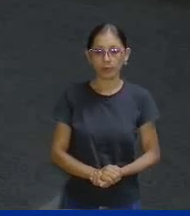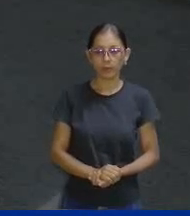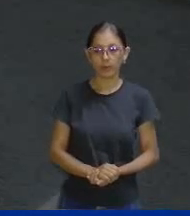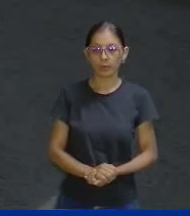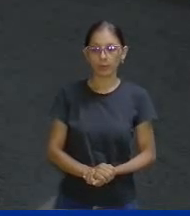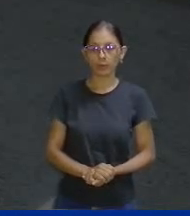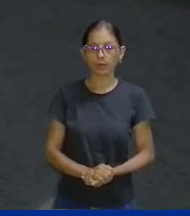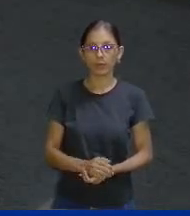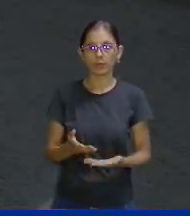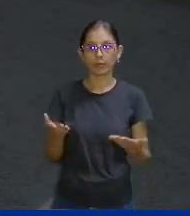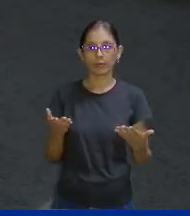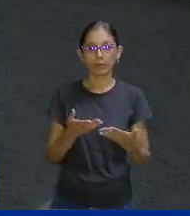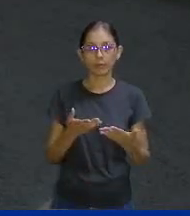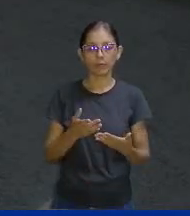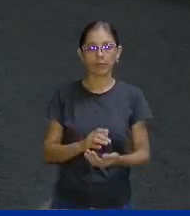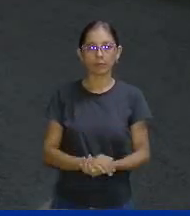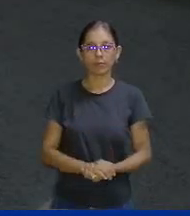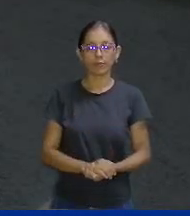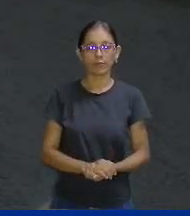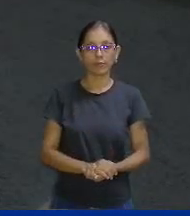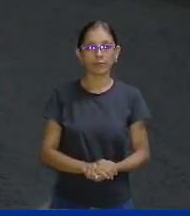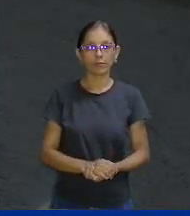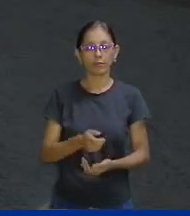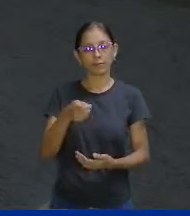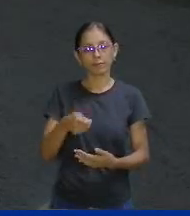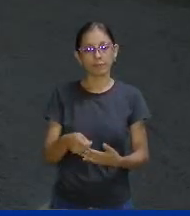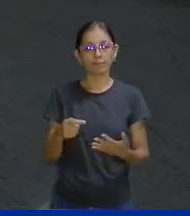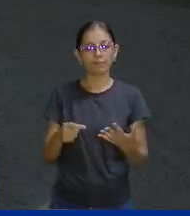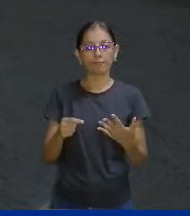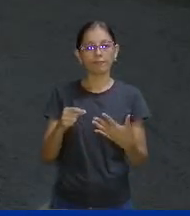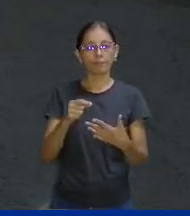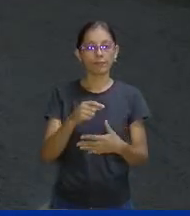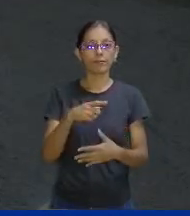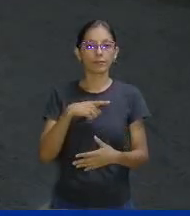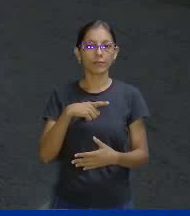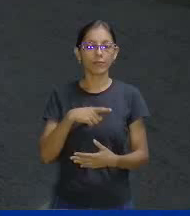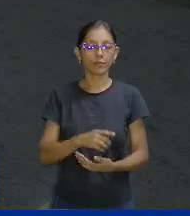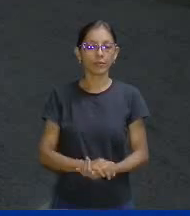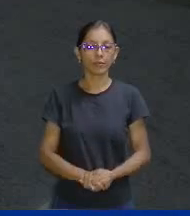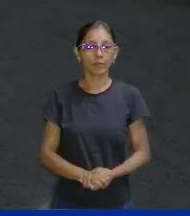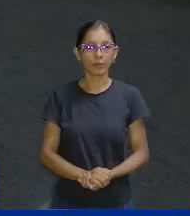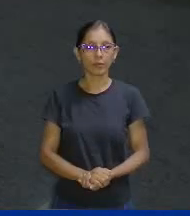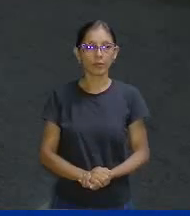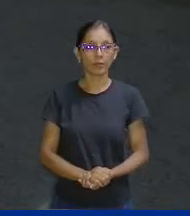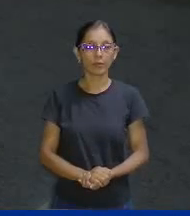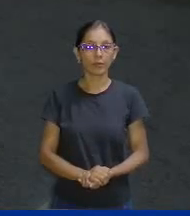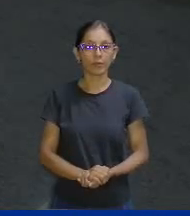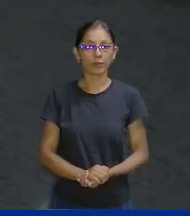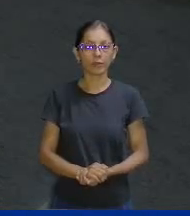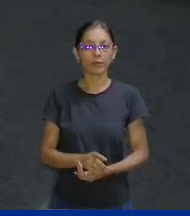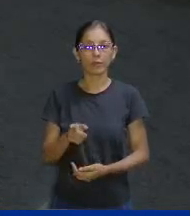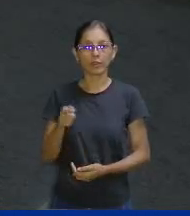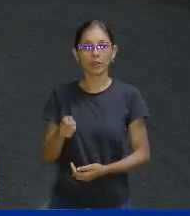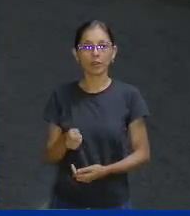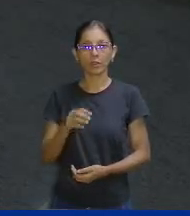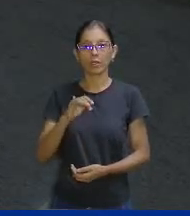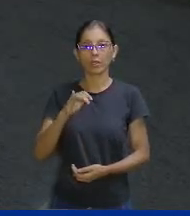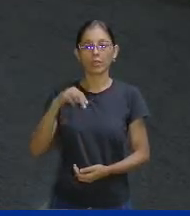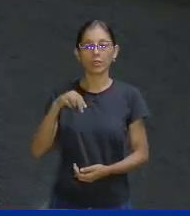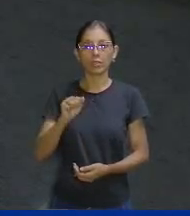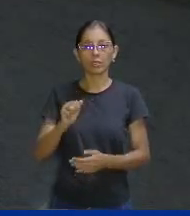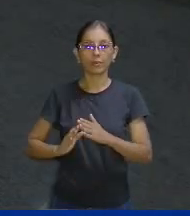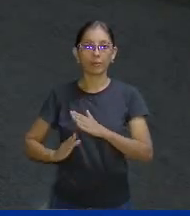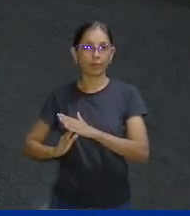0600-168-32.24, origem Macapá, barra P, relator juiz Normando de Souza. Imagem ampla do plenário, com a palavra do desembargador Agostinho Silvério. A juíza Tina Souza.